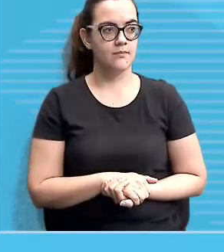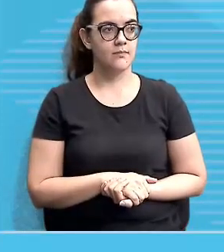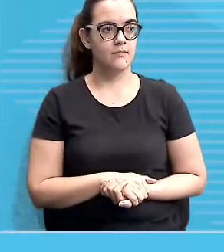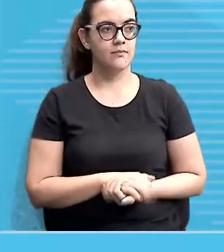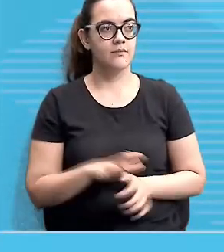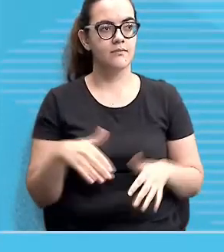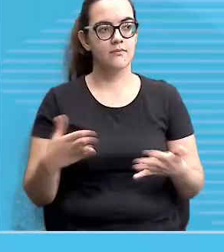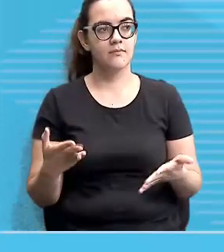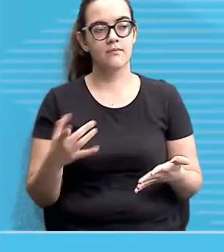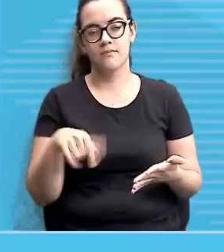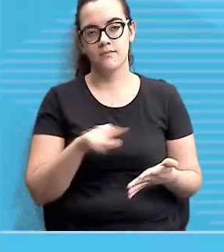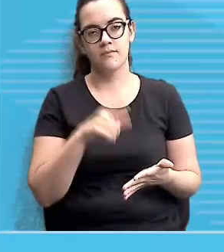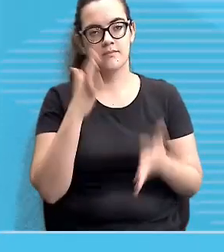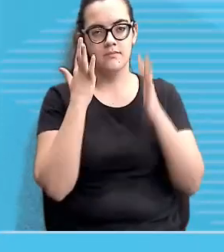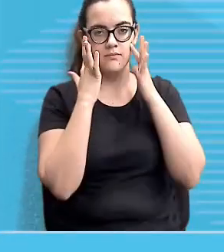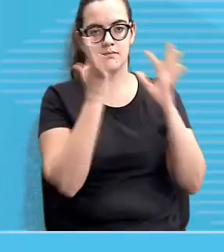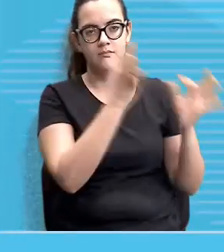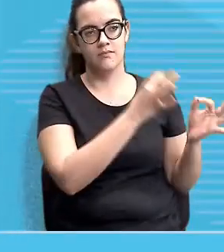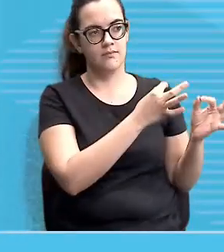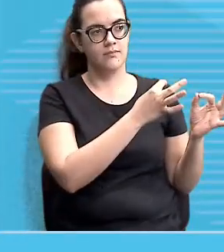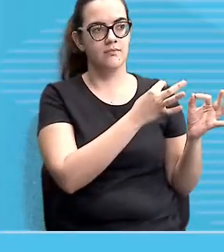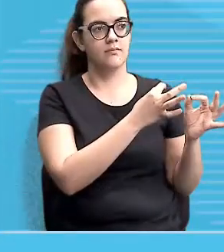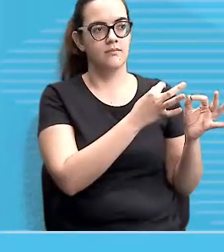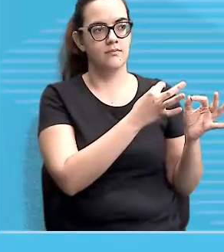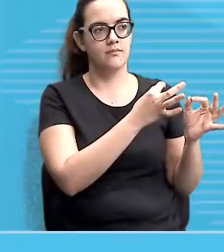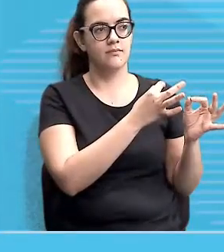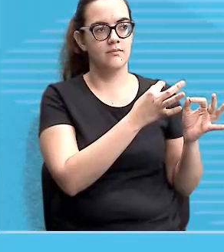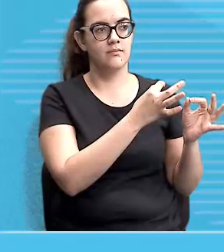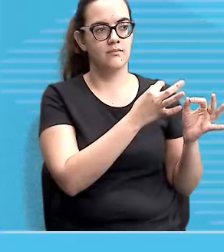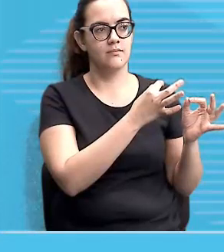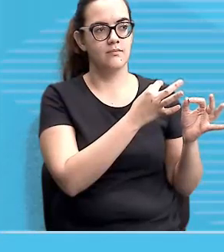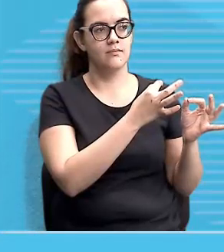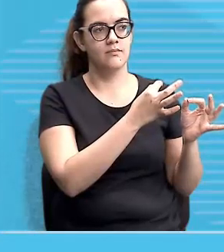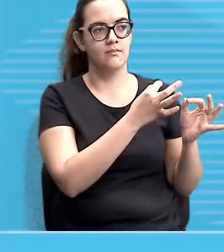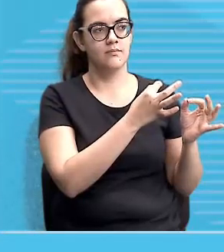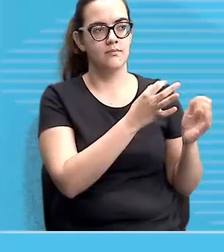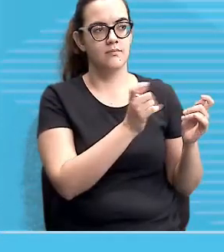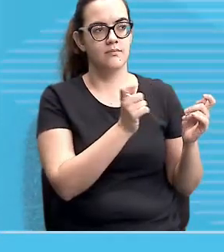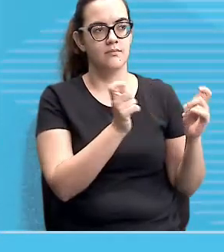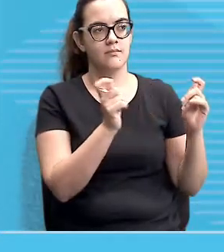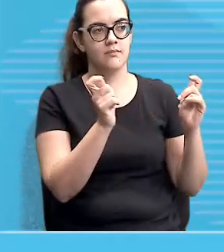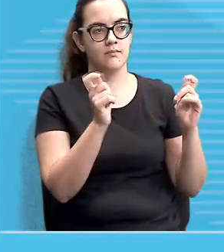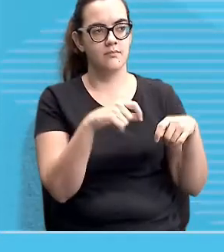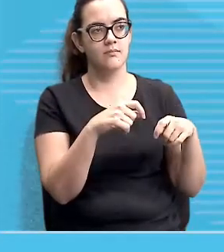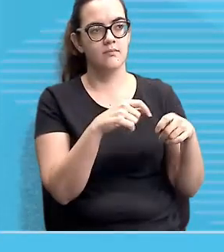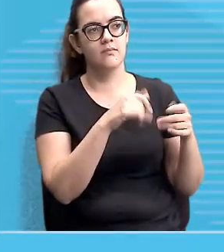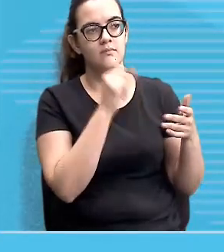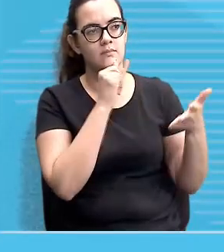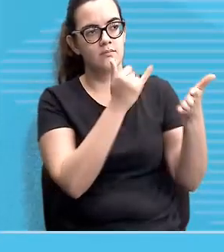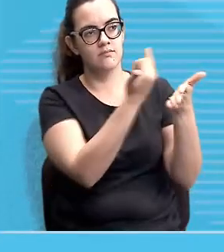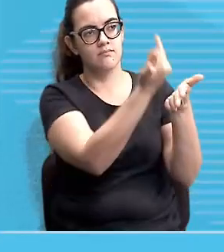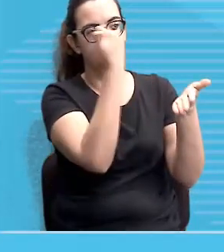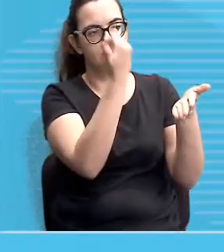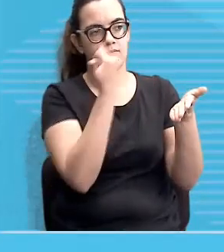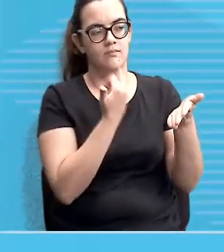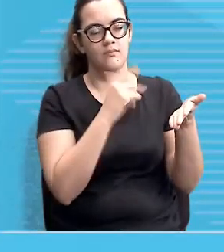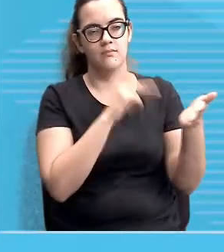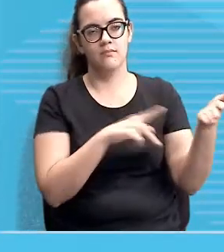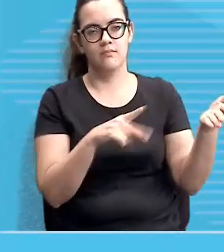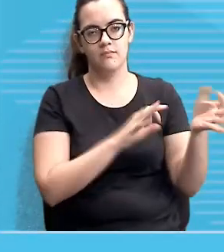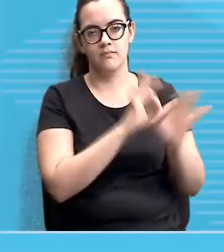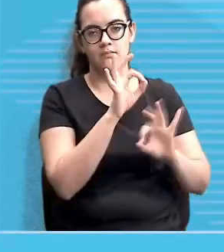específico e essa parte da unidade se tiver em jaulas aí a gente traz para cá para quantidade de